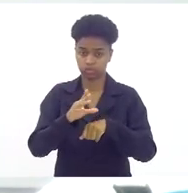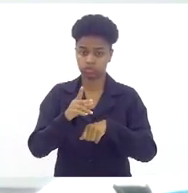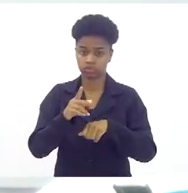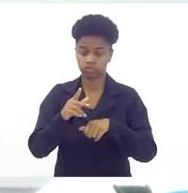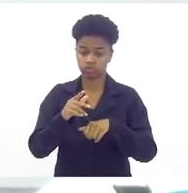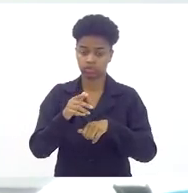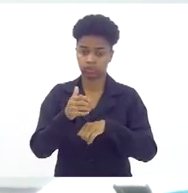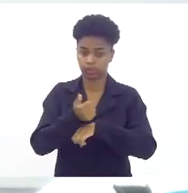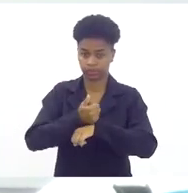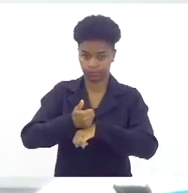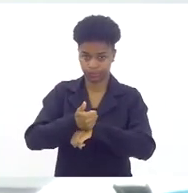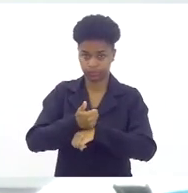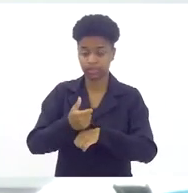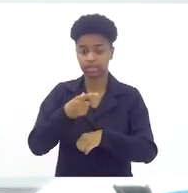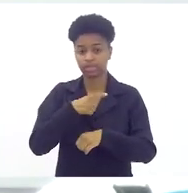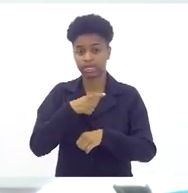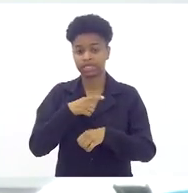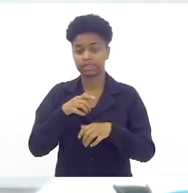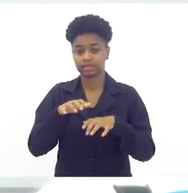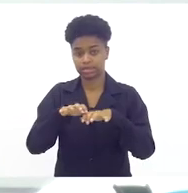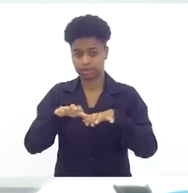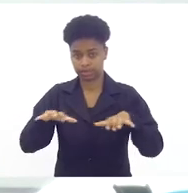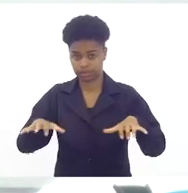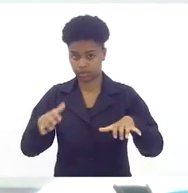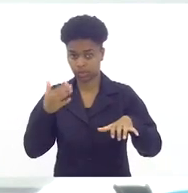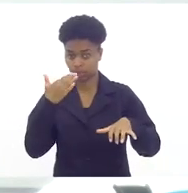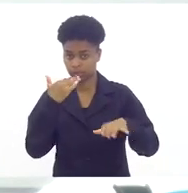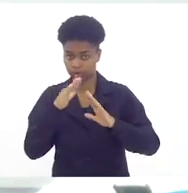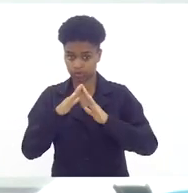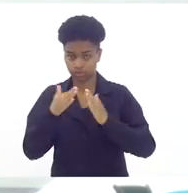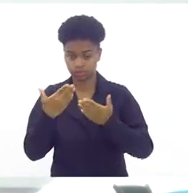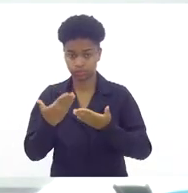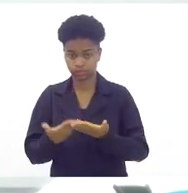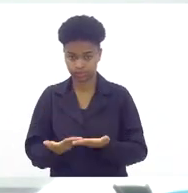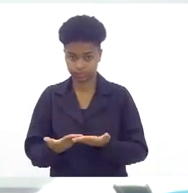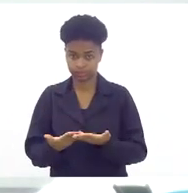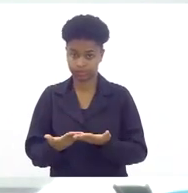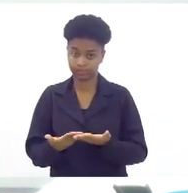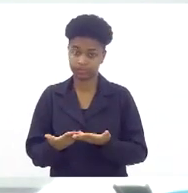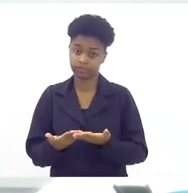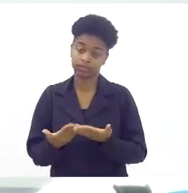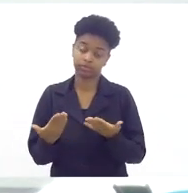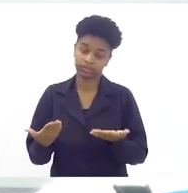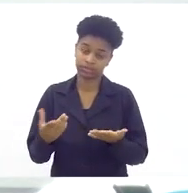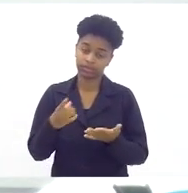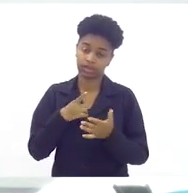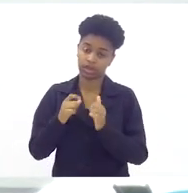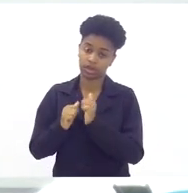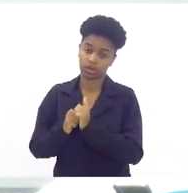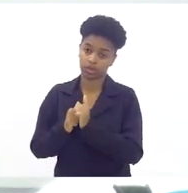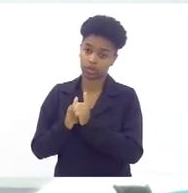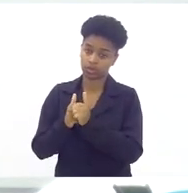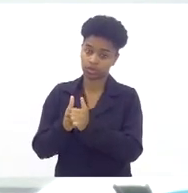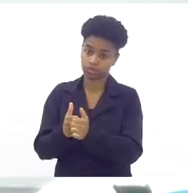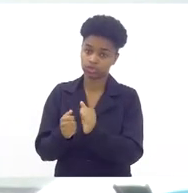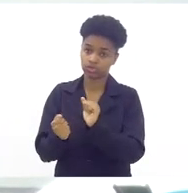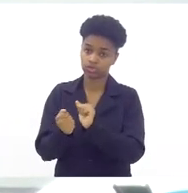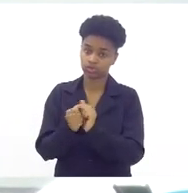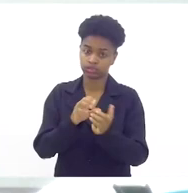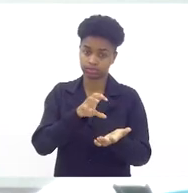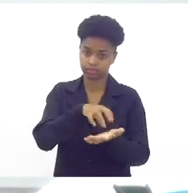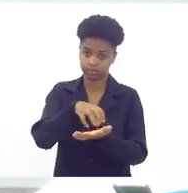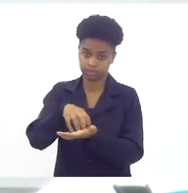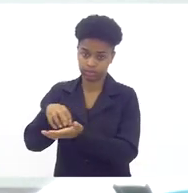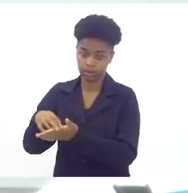na FAETEC uma divisão de alimentação escolar que vem fazendo um acompanhamento junto às unidades de